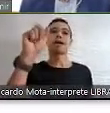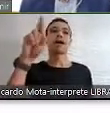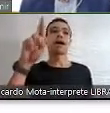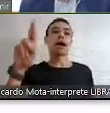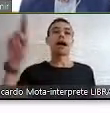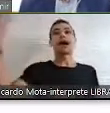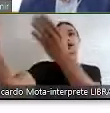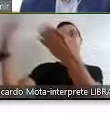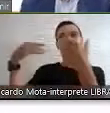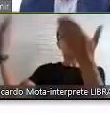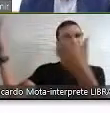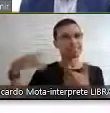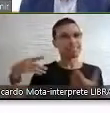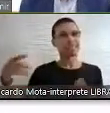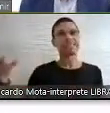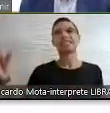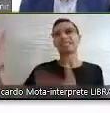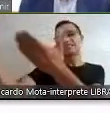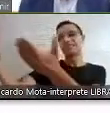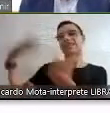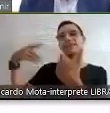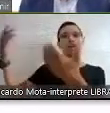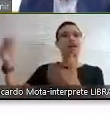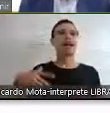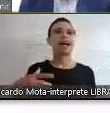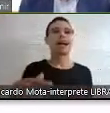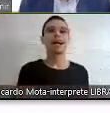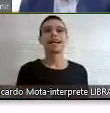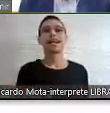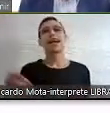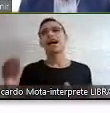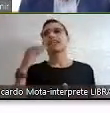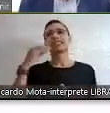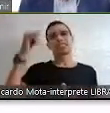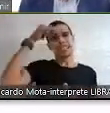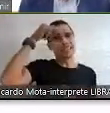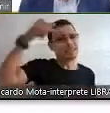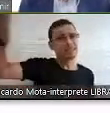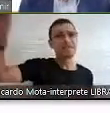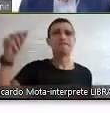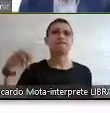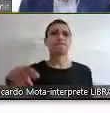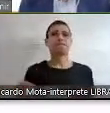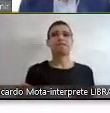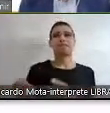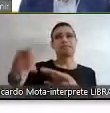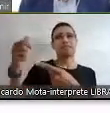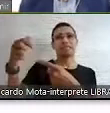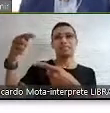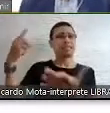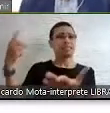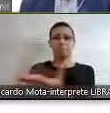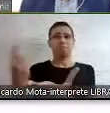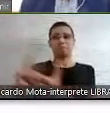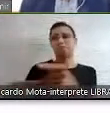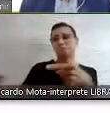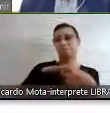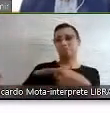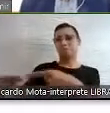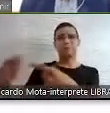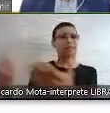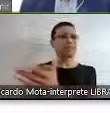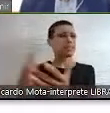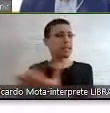que costumam colocar pessoas não habilitadas, não capacitadas para cuidar do ar-condicionado. Isso pode